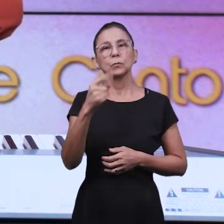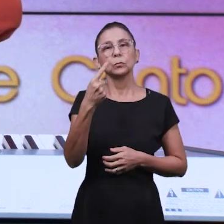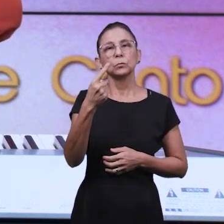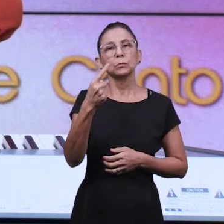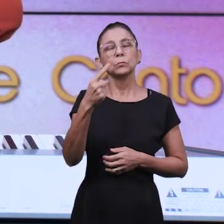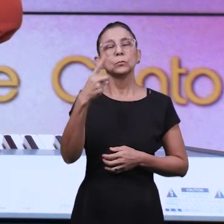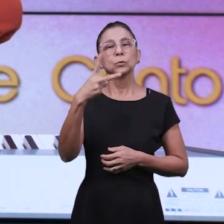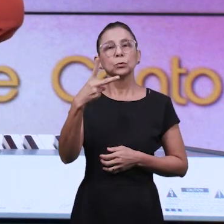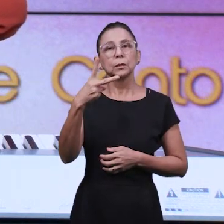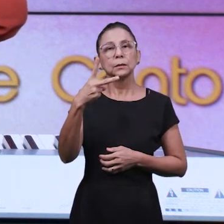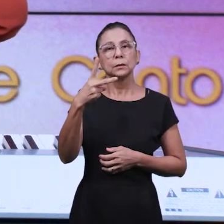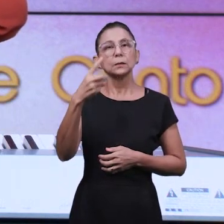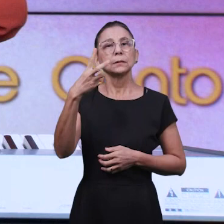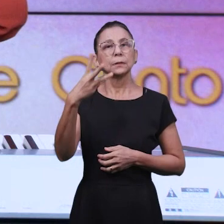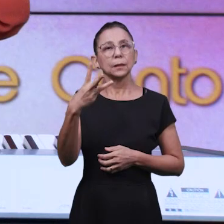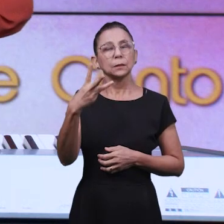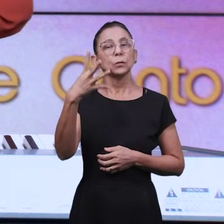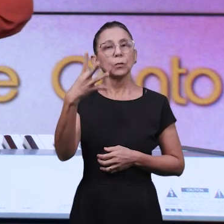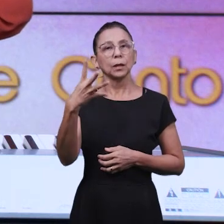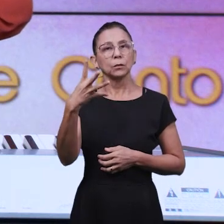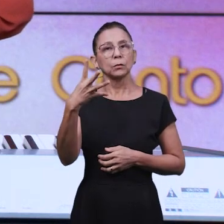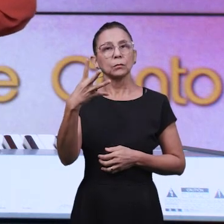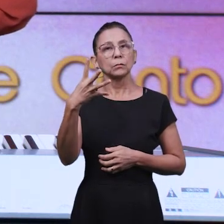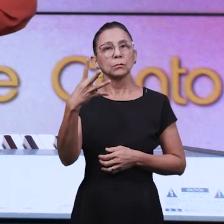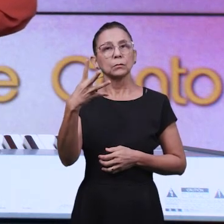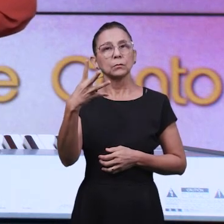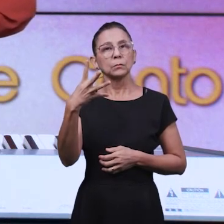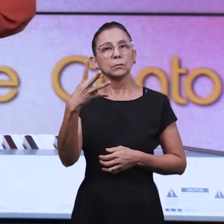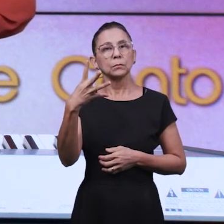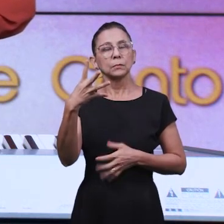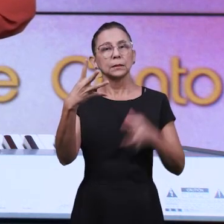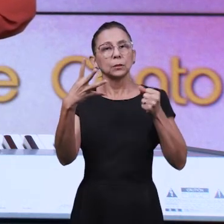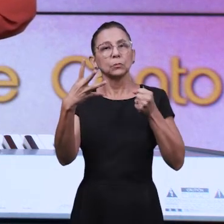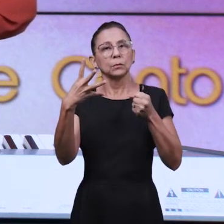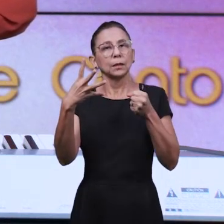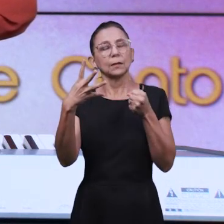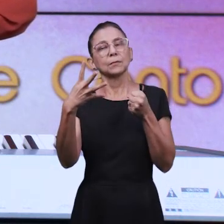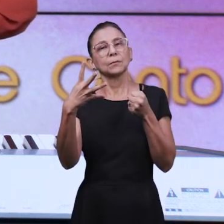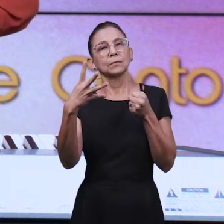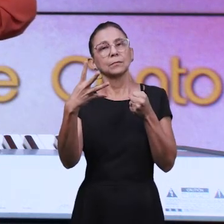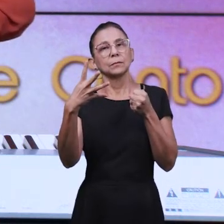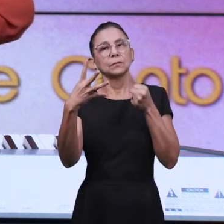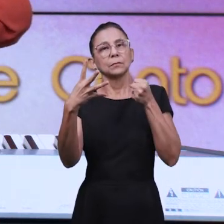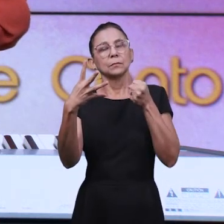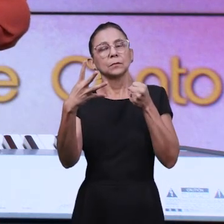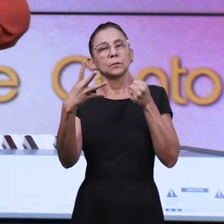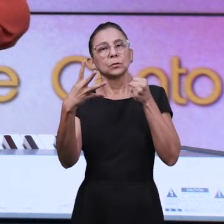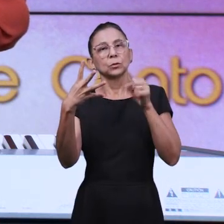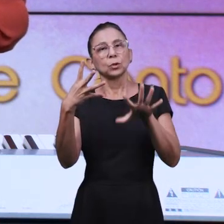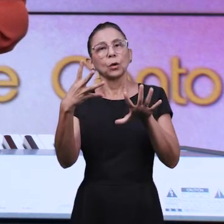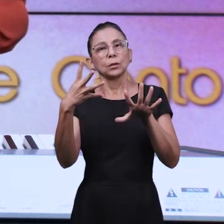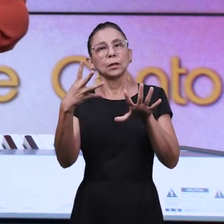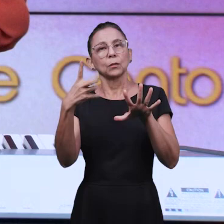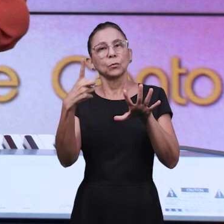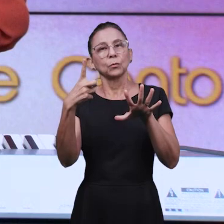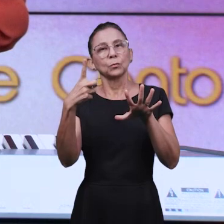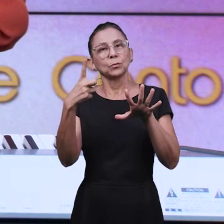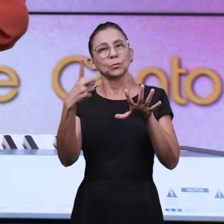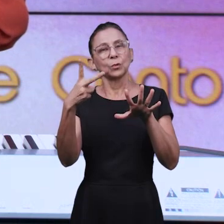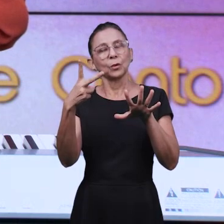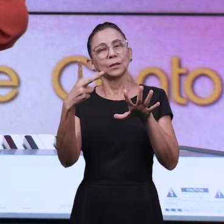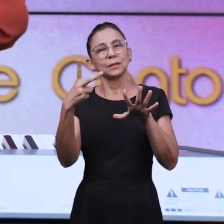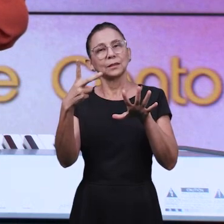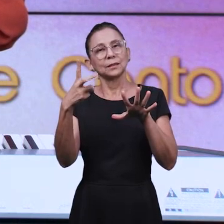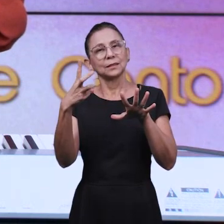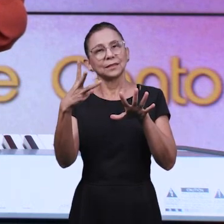1, 2, 3, 4. Segura. Soltou 1,